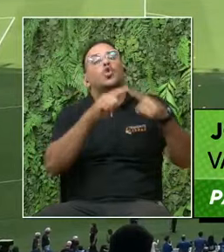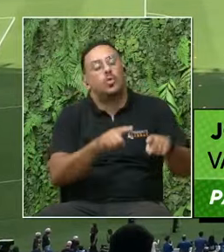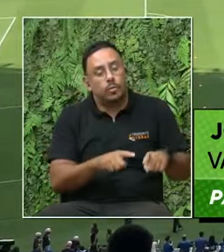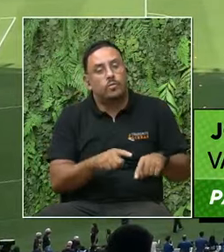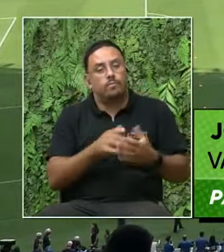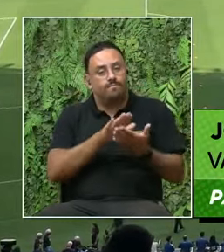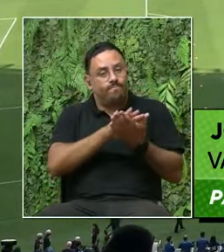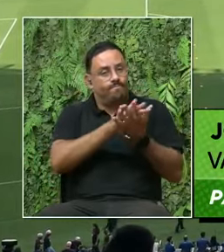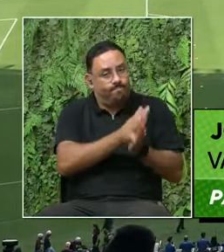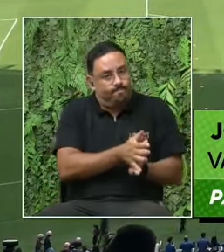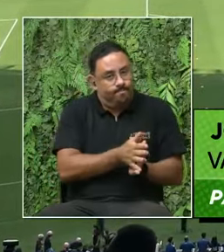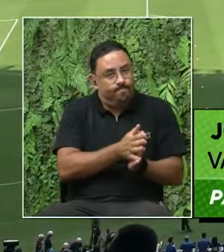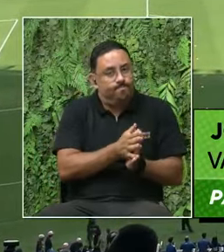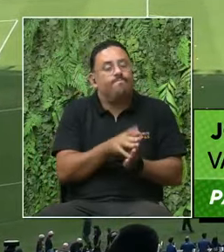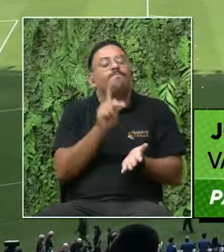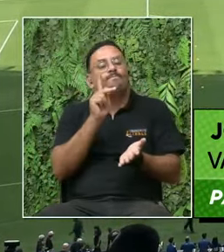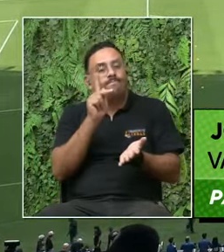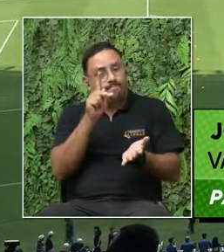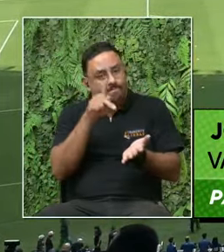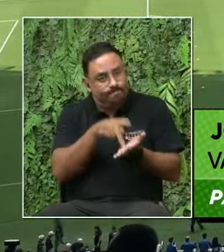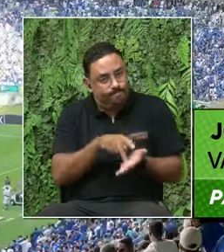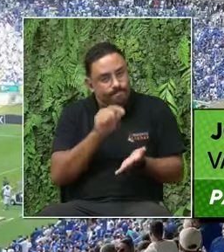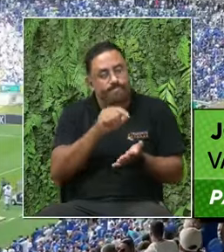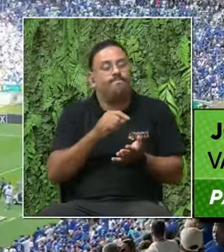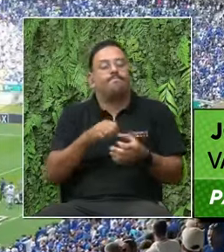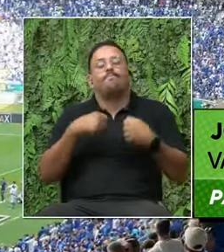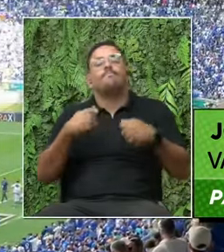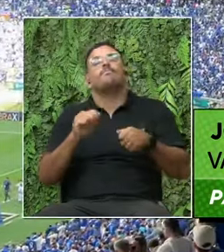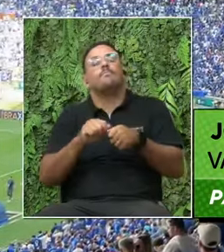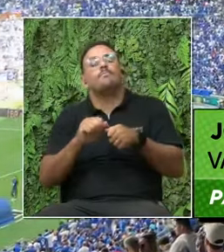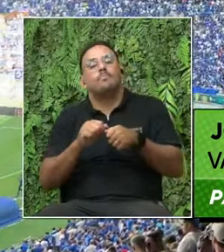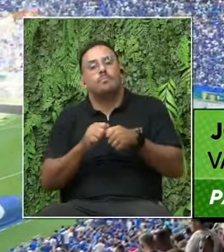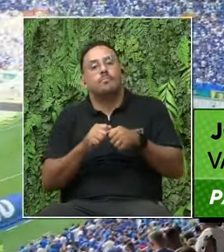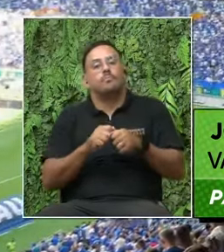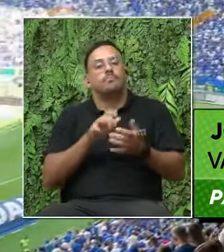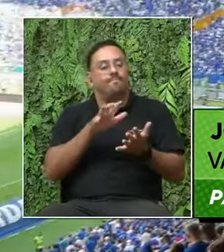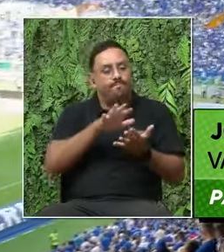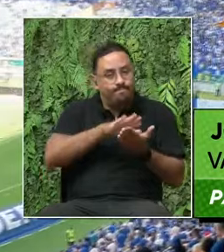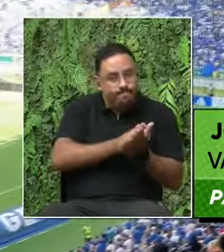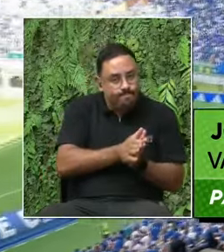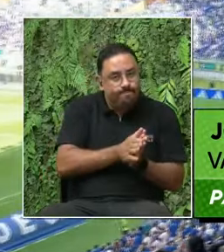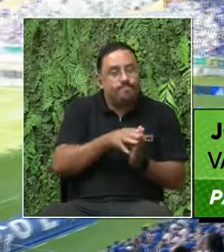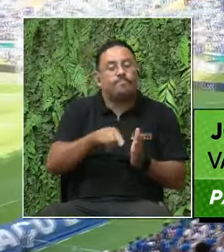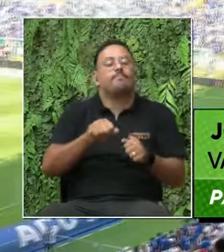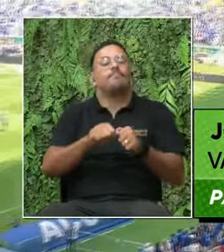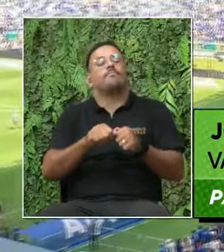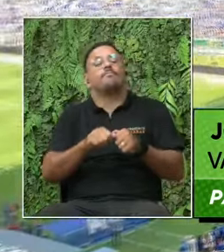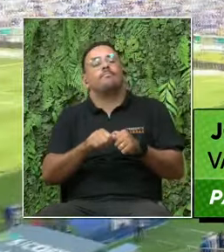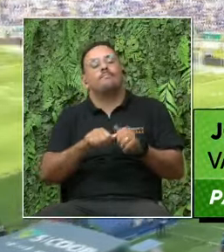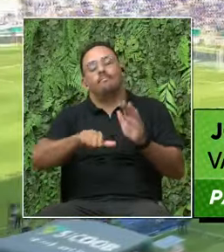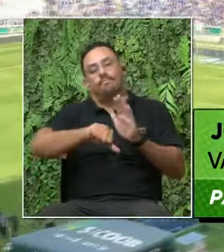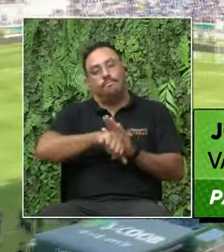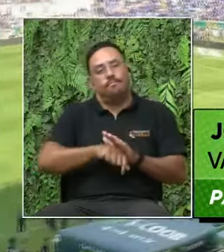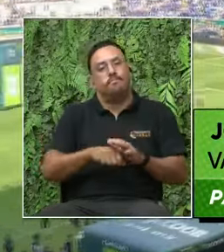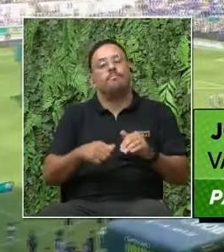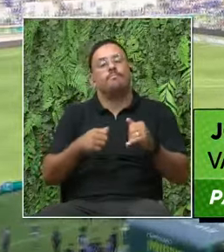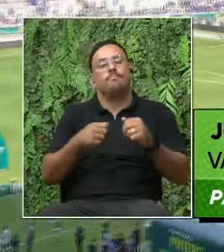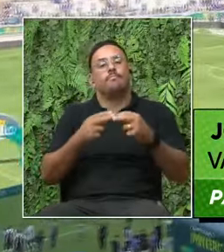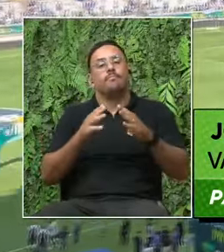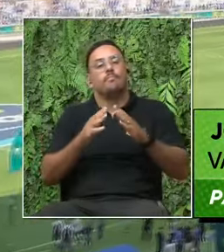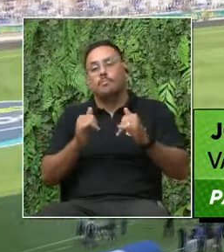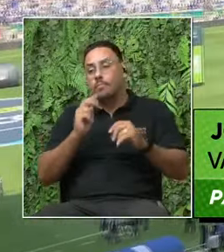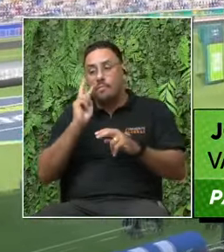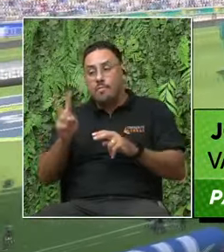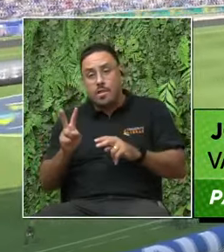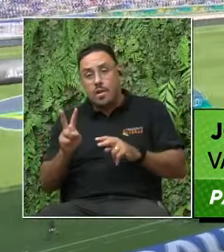ao racismo Sem dúvida alguma sem abrir mão obviamente da repressão efetiva a esse crime e as denúncias tem que ser feitas